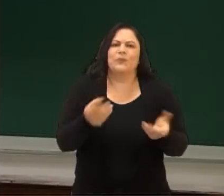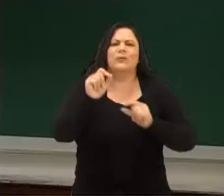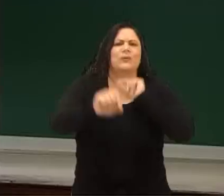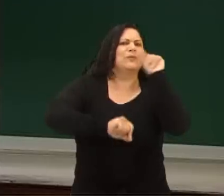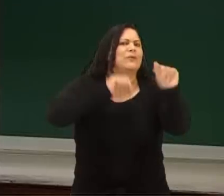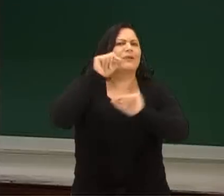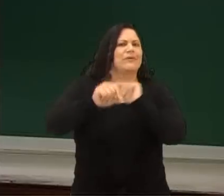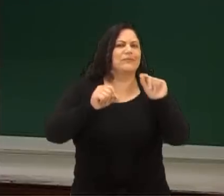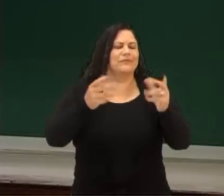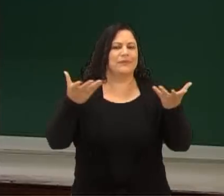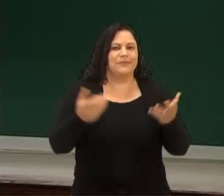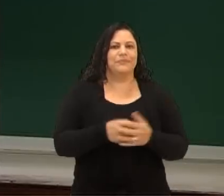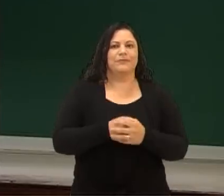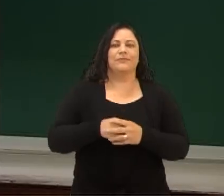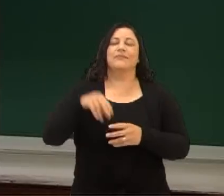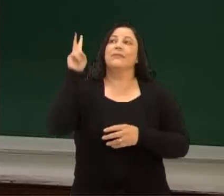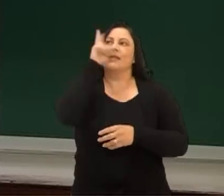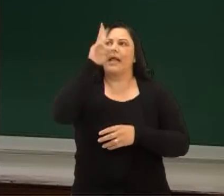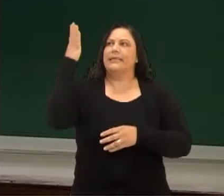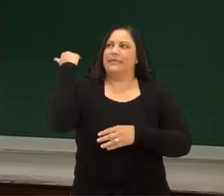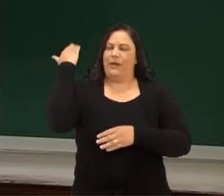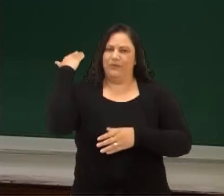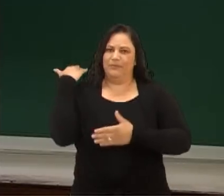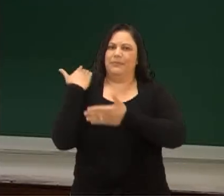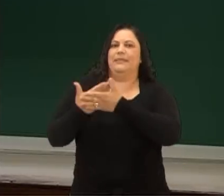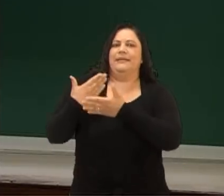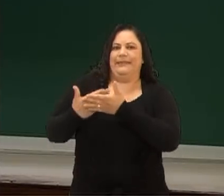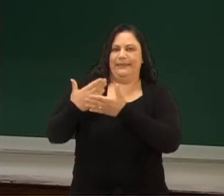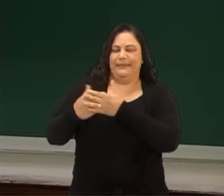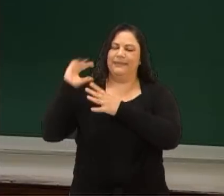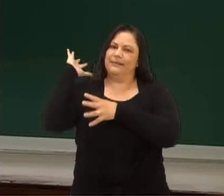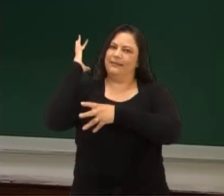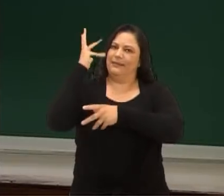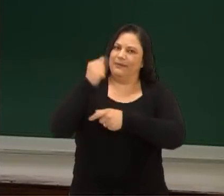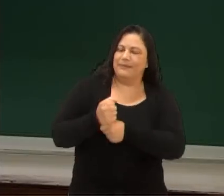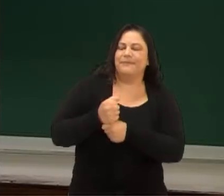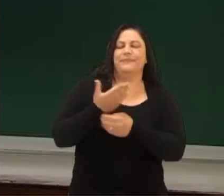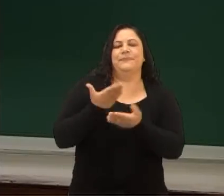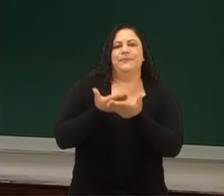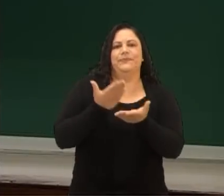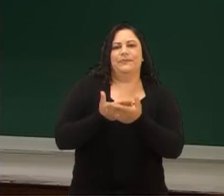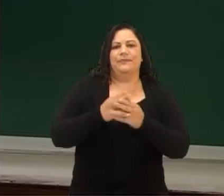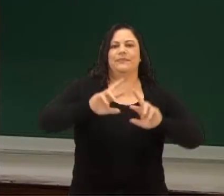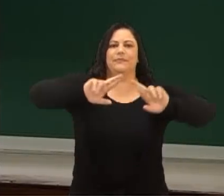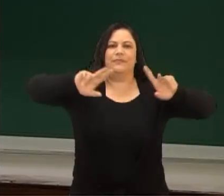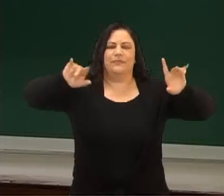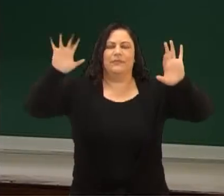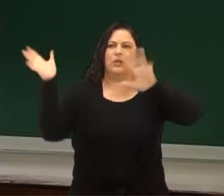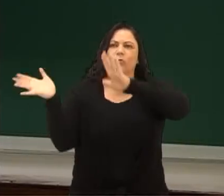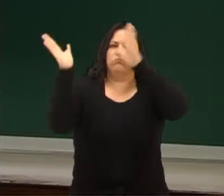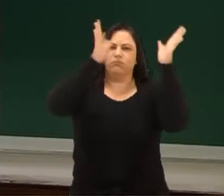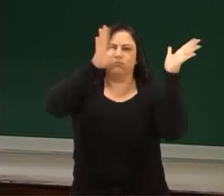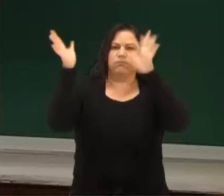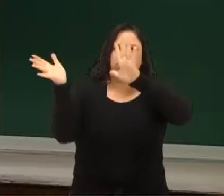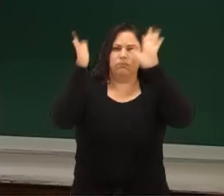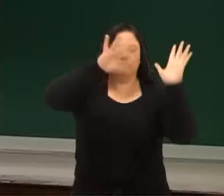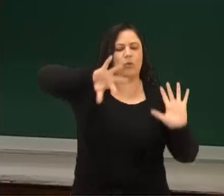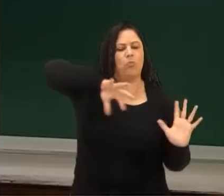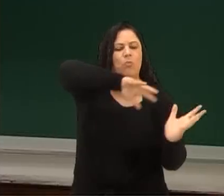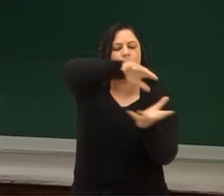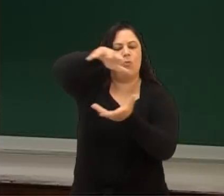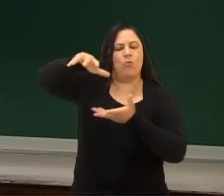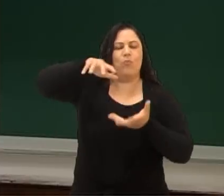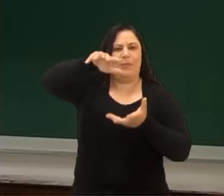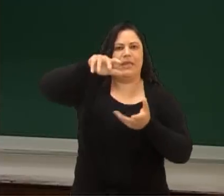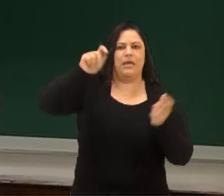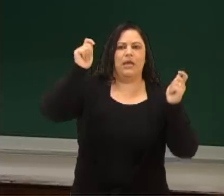hoje? Retomada de conteúdos, então, sobre as zonas térmicas, sobre os movimentos da Terra e sobre